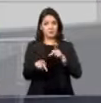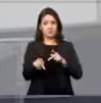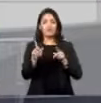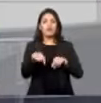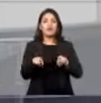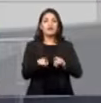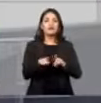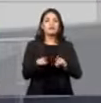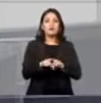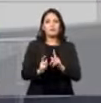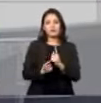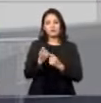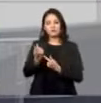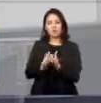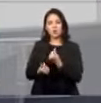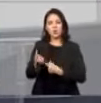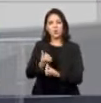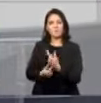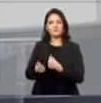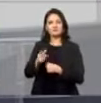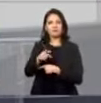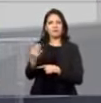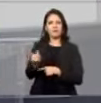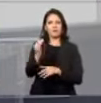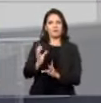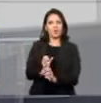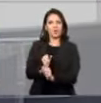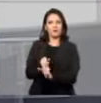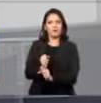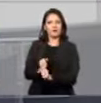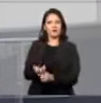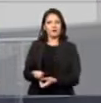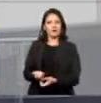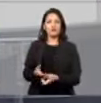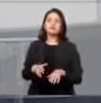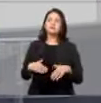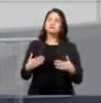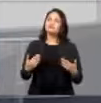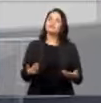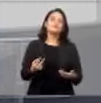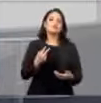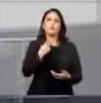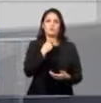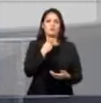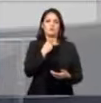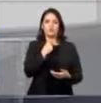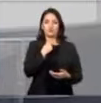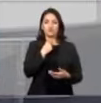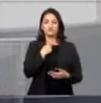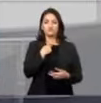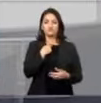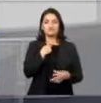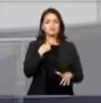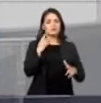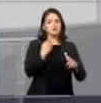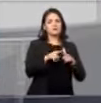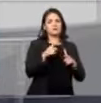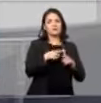industrial, comercial. E não podemos estar tratando esse problema no